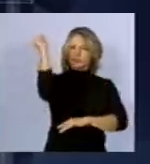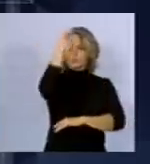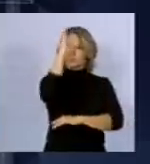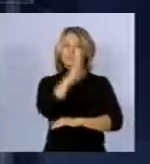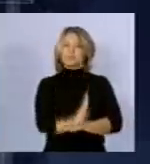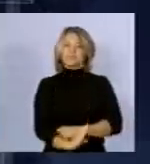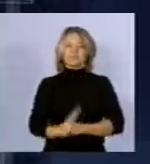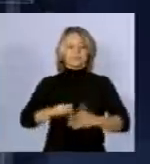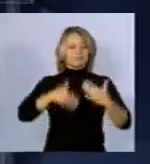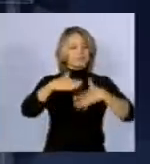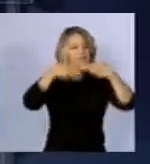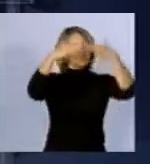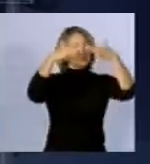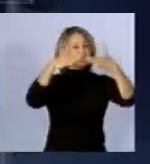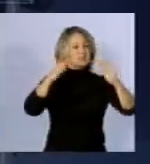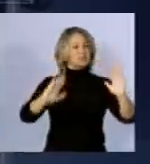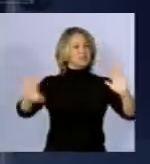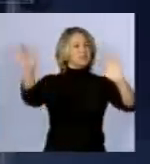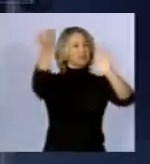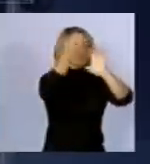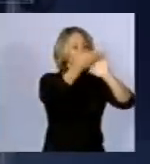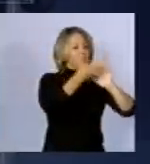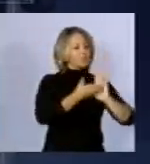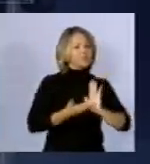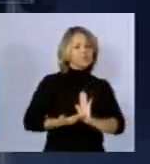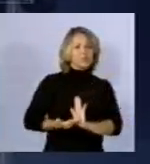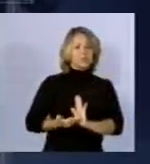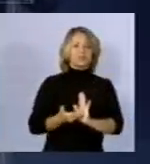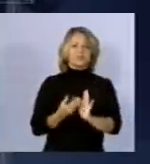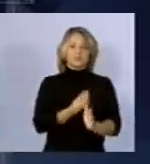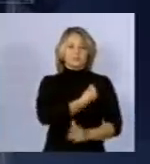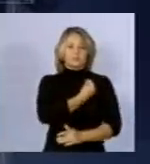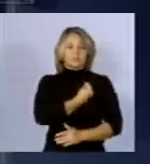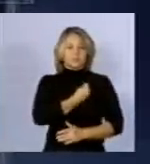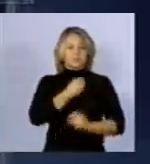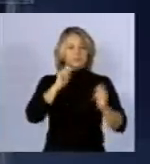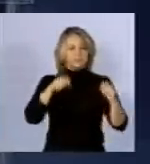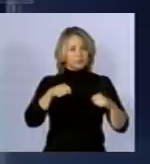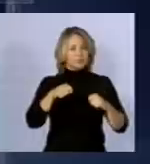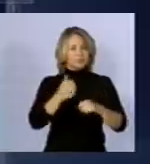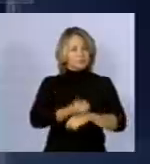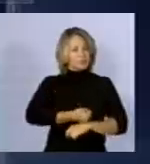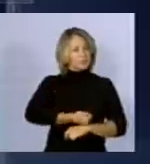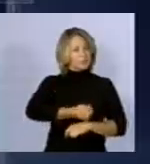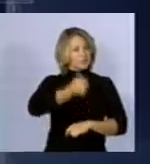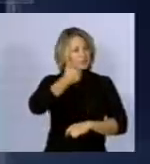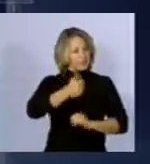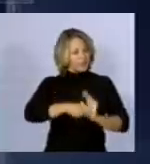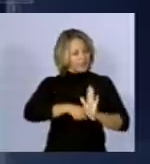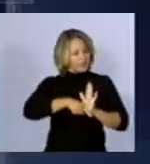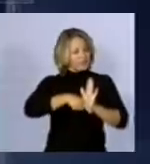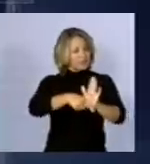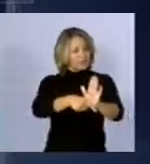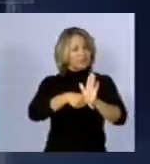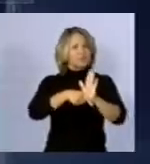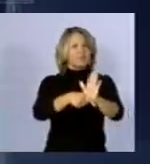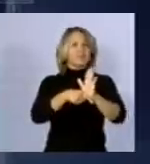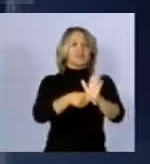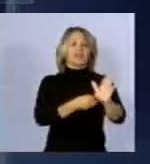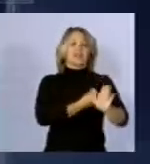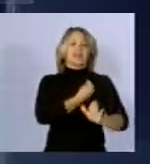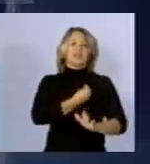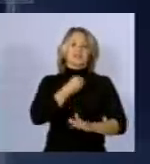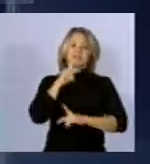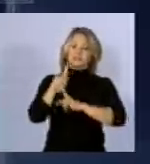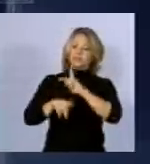desenvolver dentro de padrões eh de civilização que sejam que propiciem bem-estar a